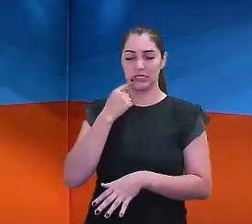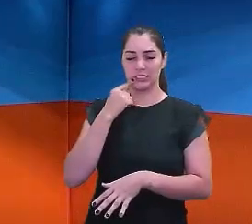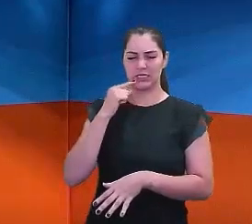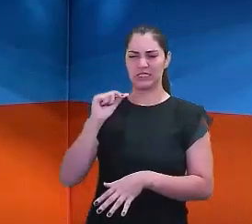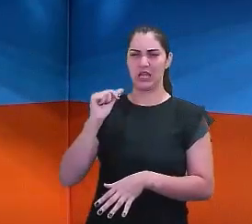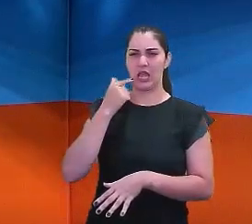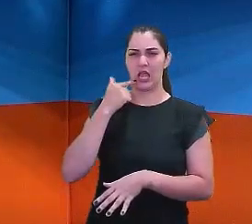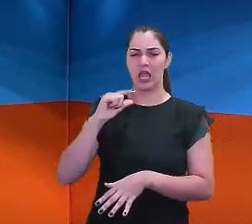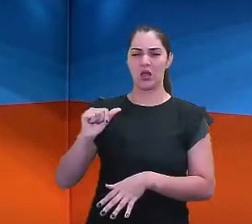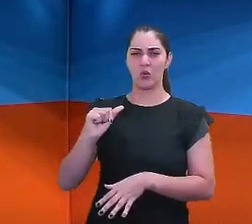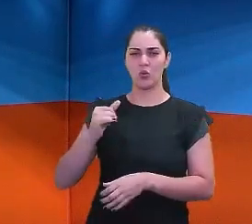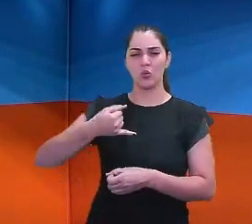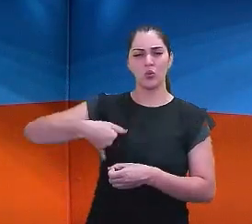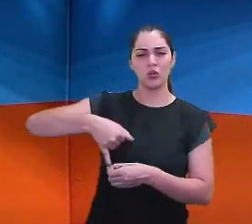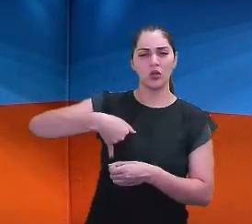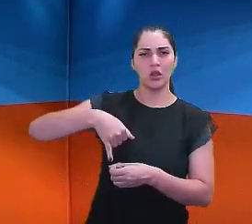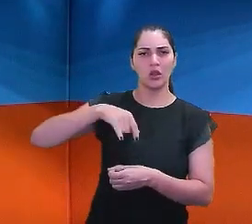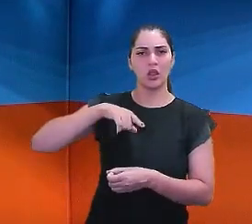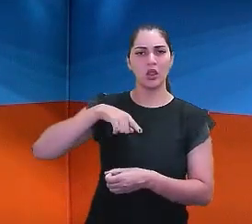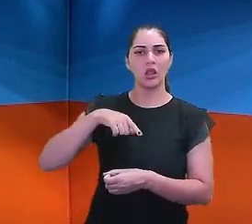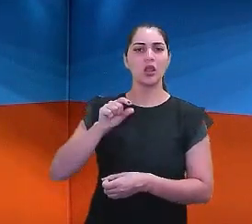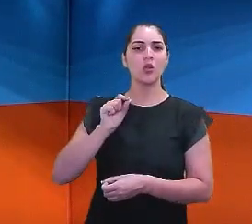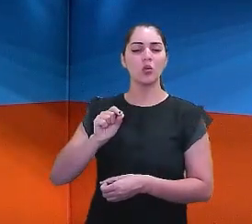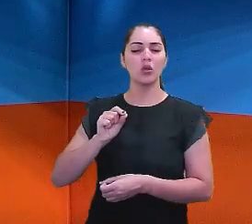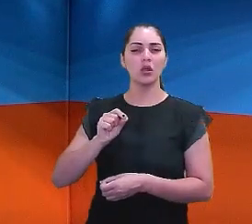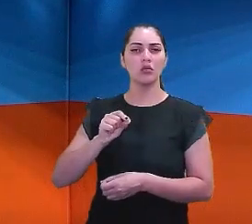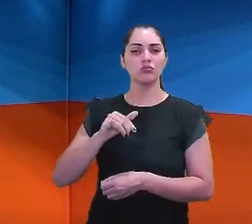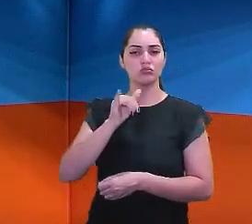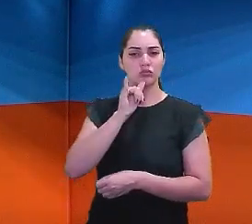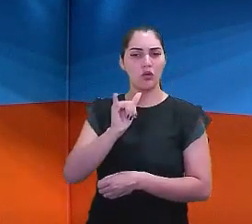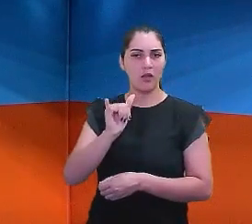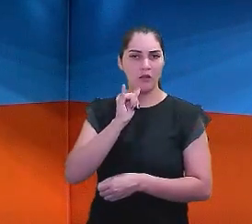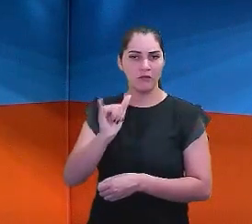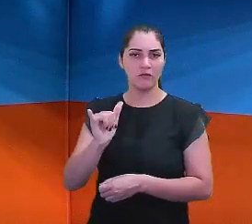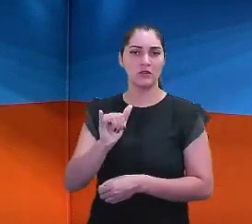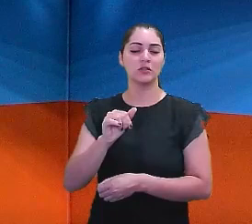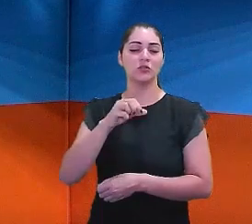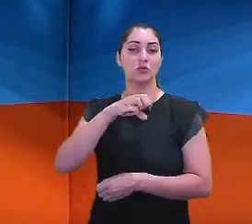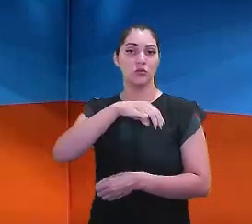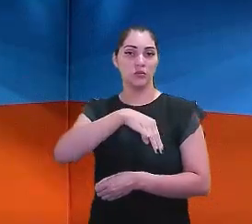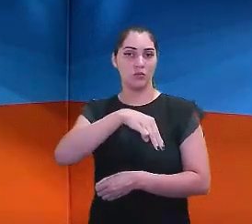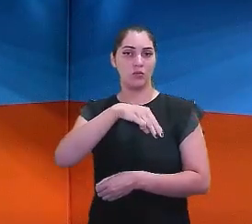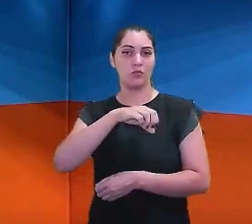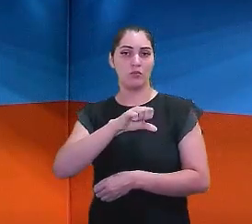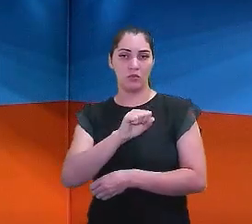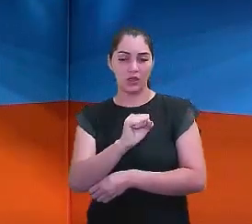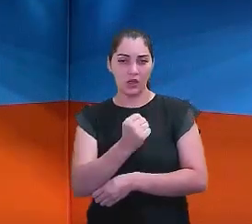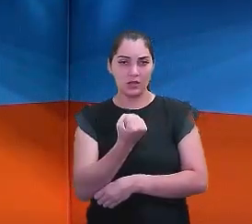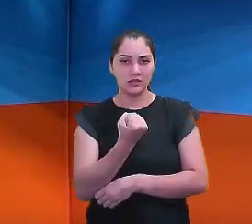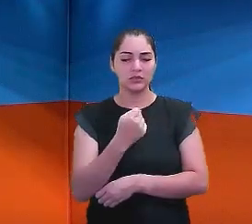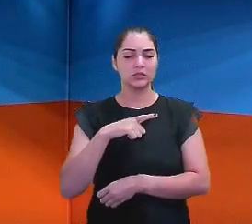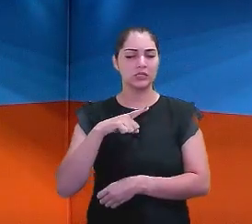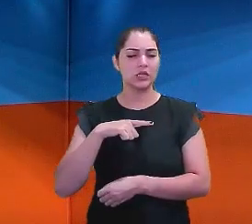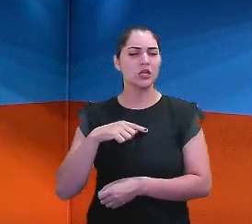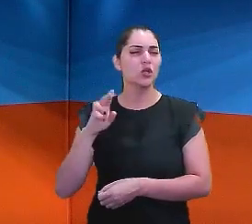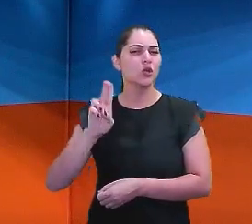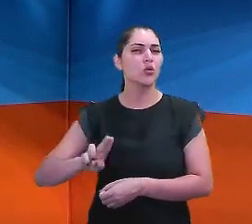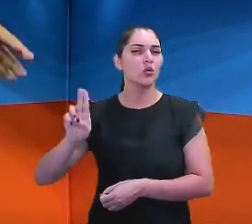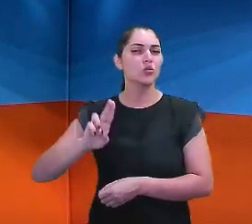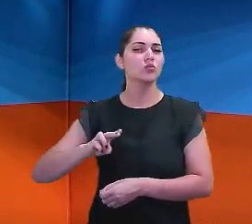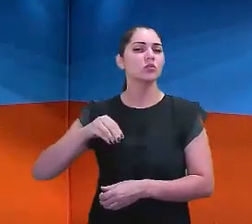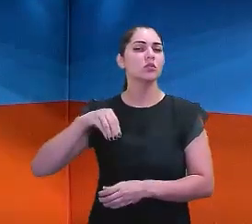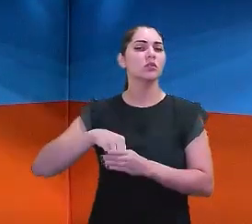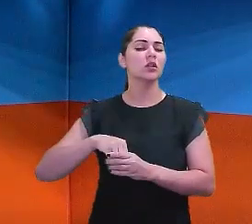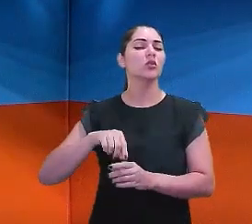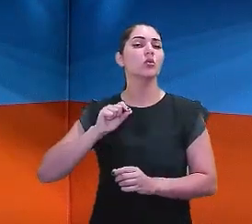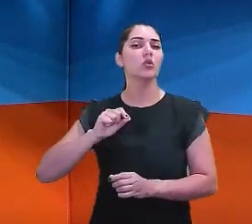iodado. Há uma recomendação, gente, do Ministério da Saúde, onde o sal de cozinha que a gente usa, você vai ver lá que ele é enriquecido